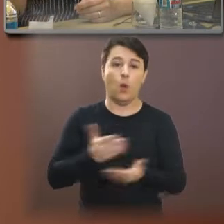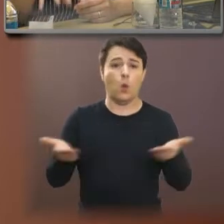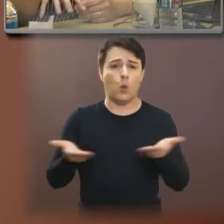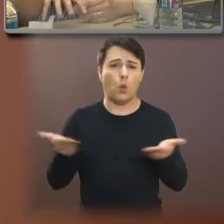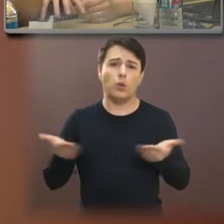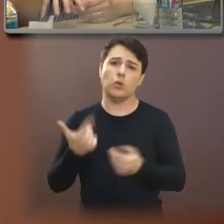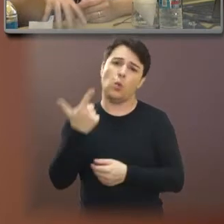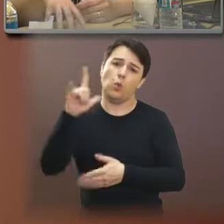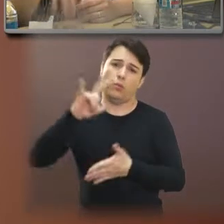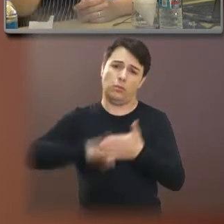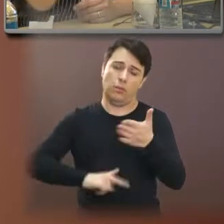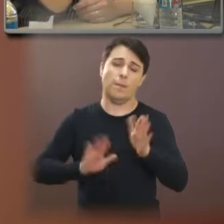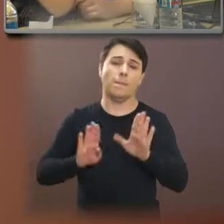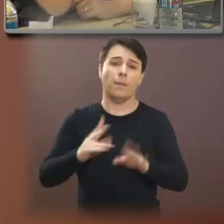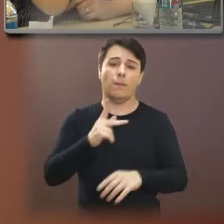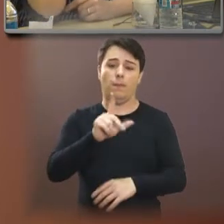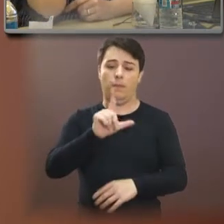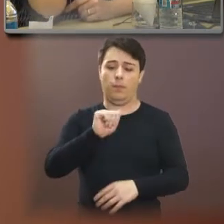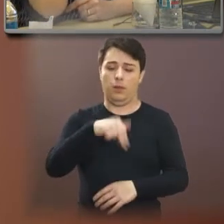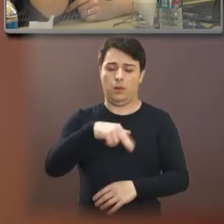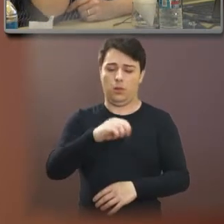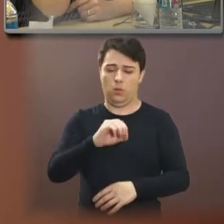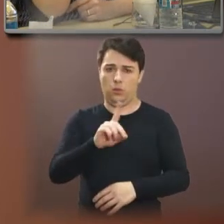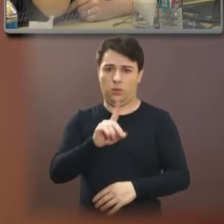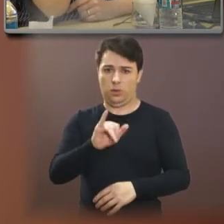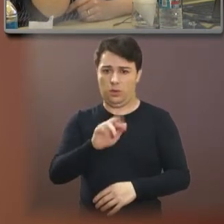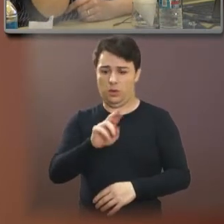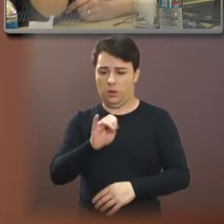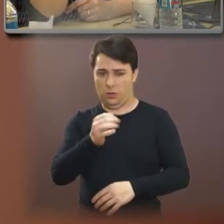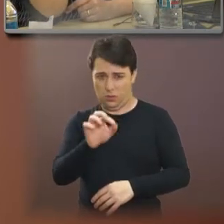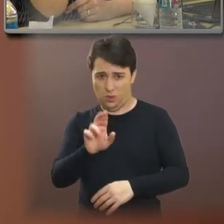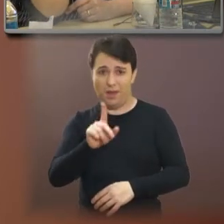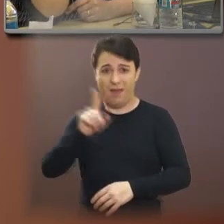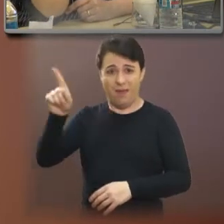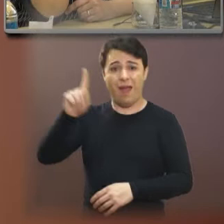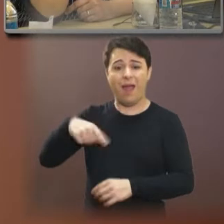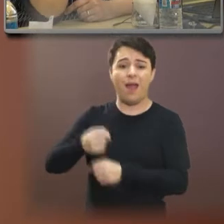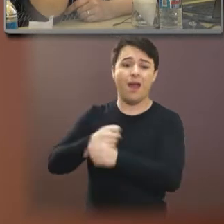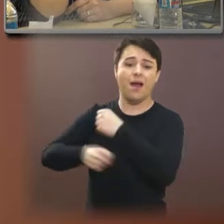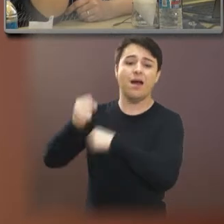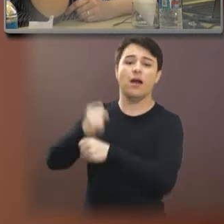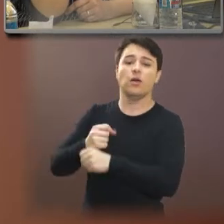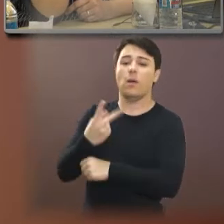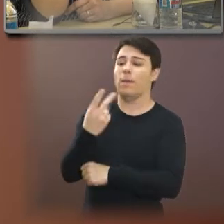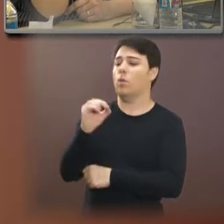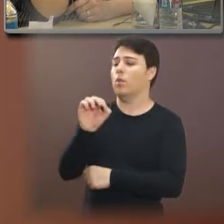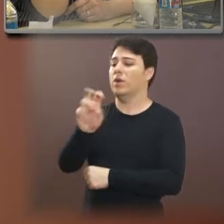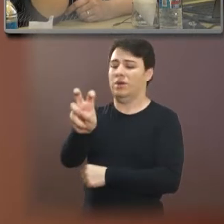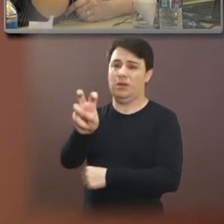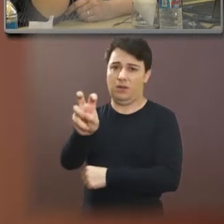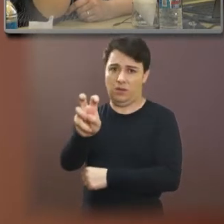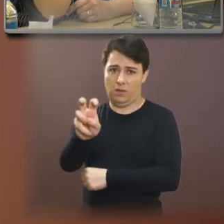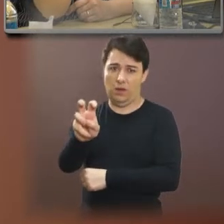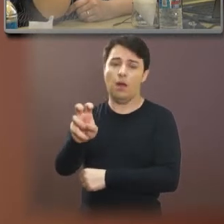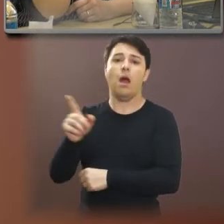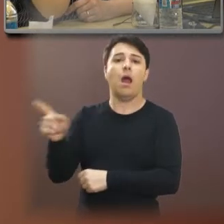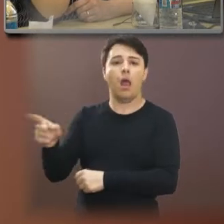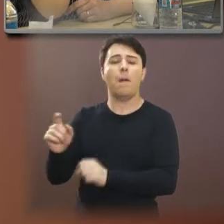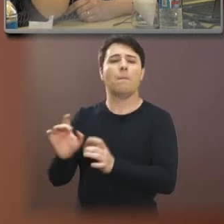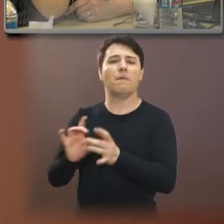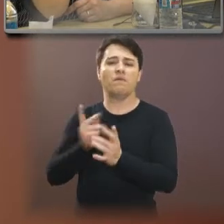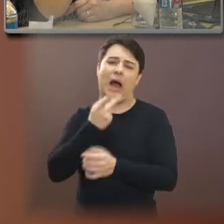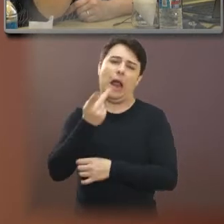precisa, e o plano diretor nosso, a matriz desse plano diretor é de 2005, ela já prevê ampla participação popular